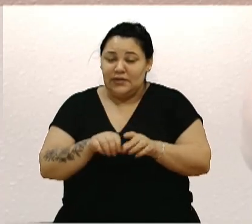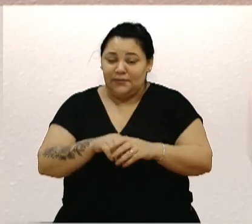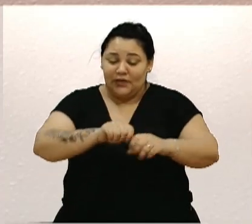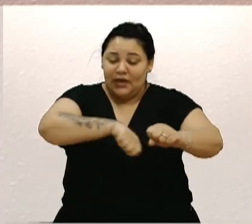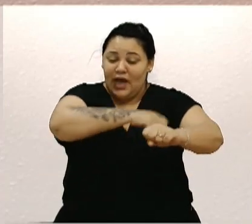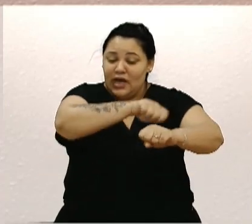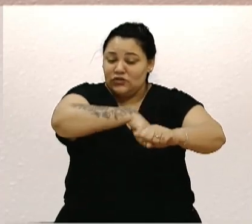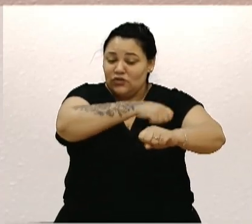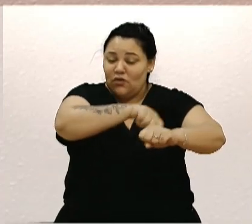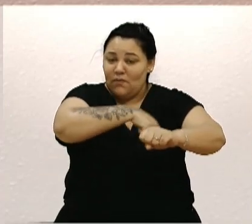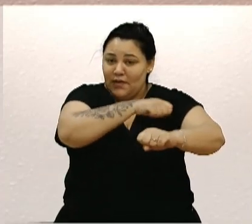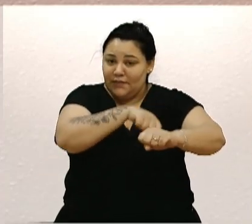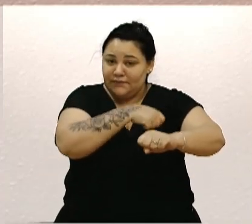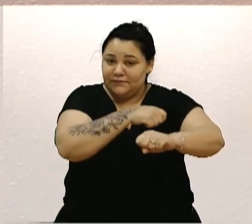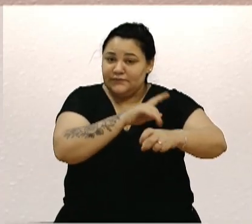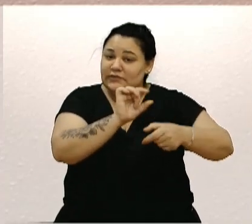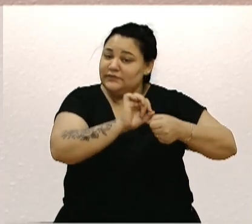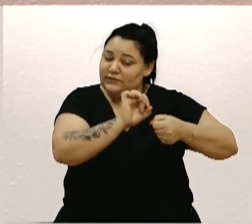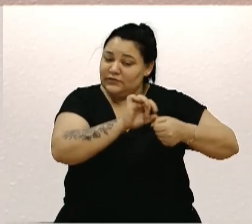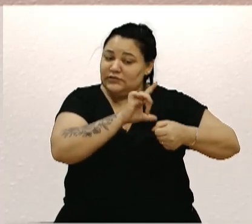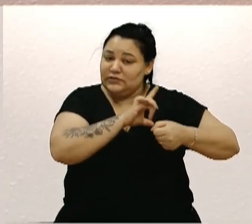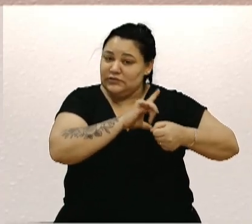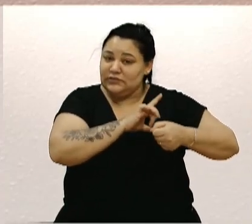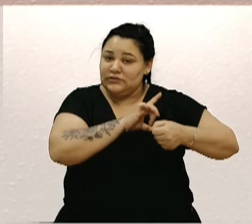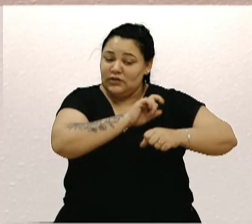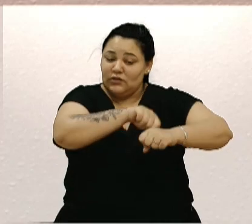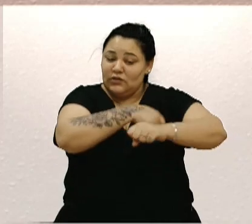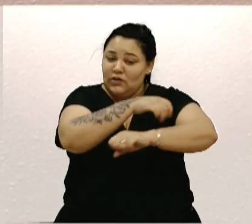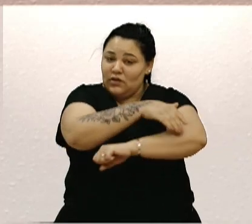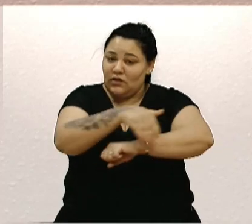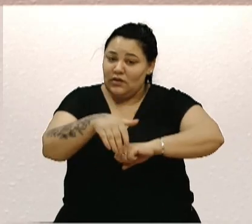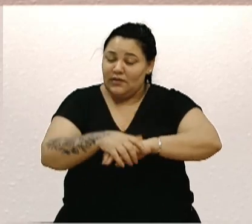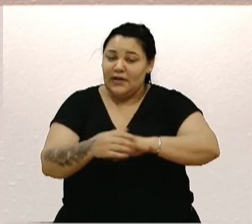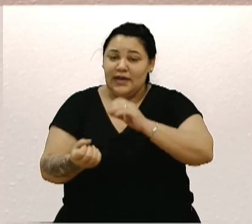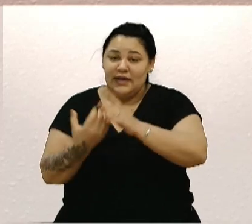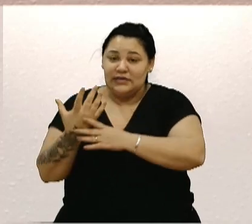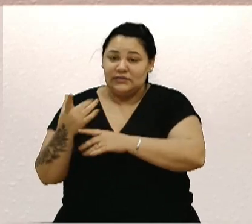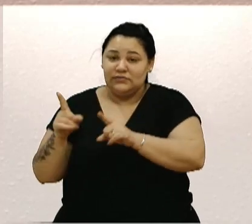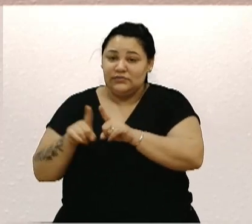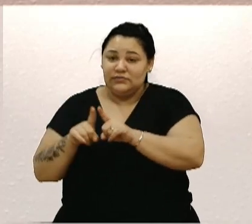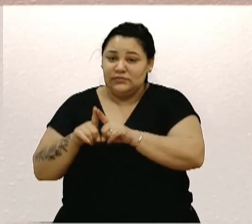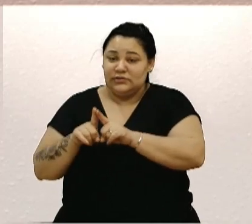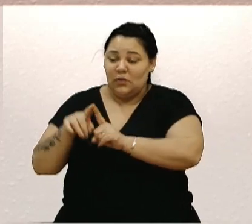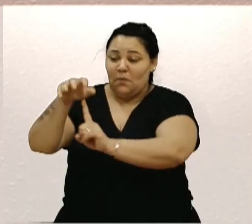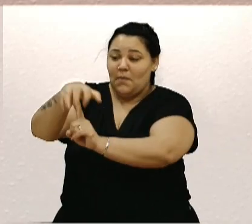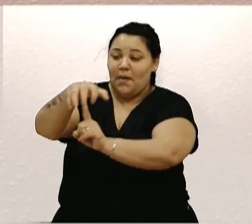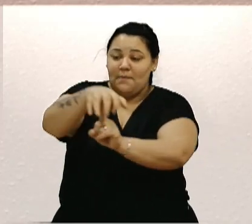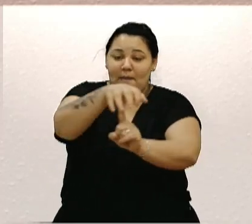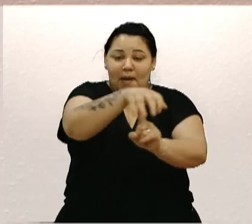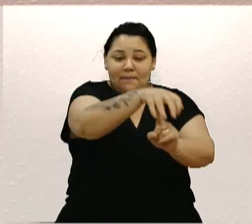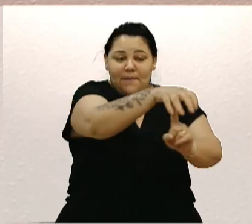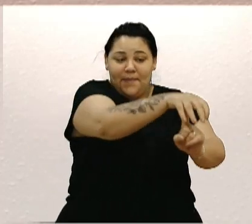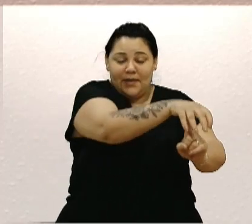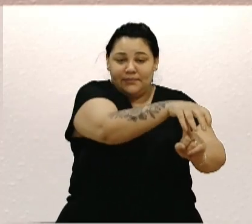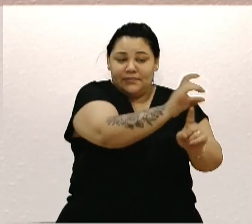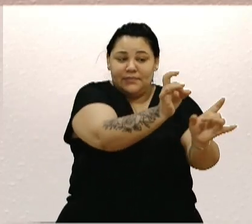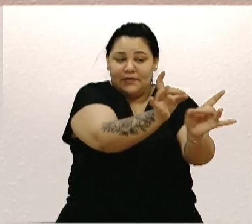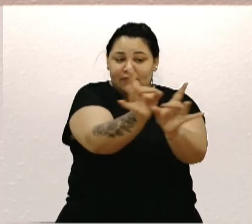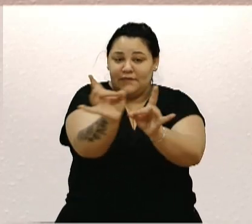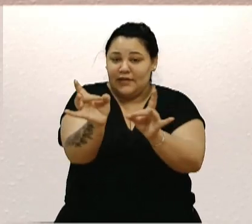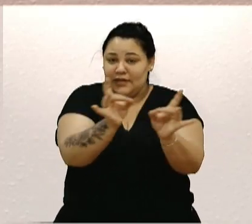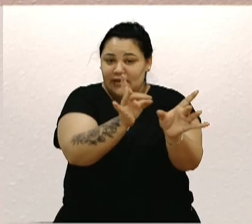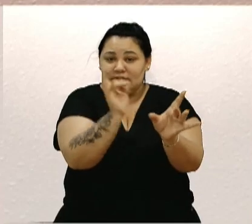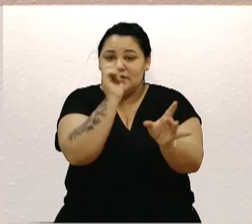Gastronomia. Com a realização do Festival de Comidas e Rua, a criação de estandes especiais para a comercialização de